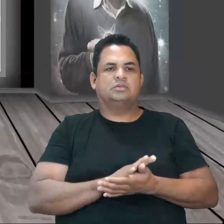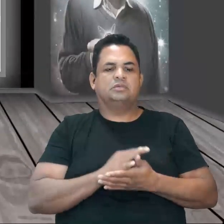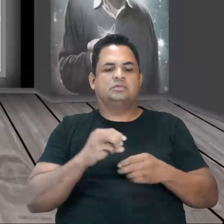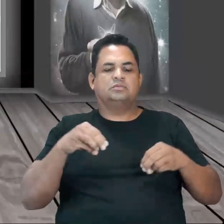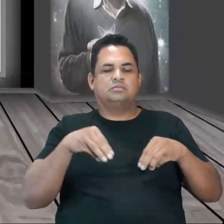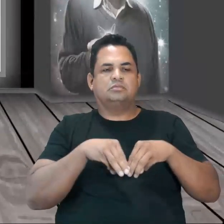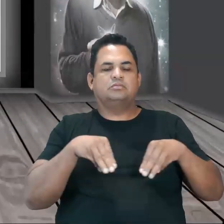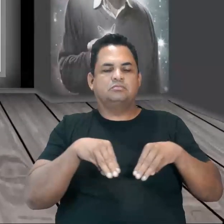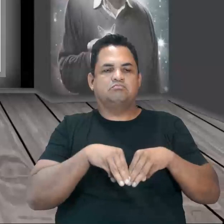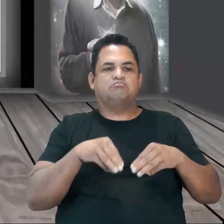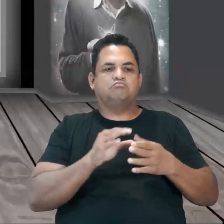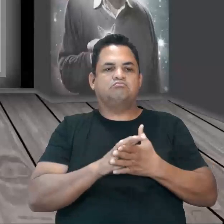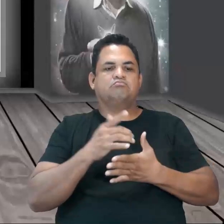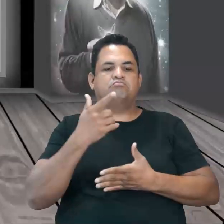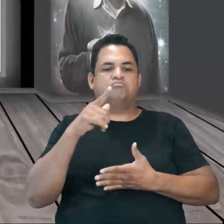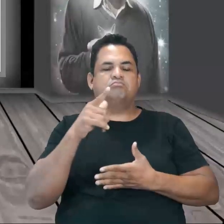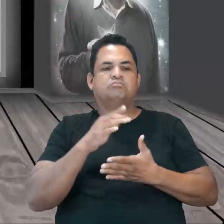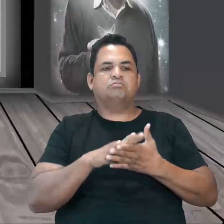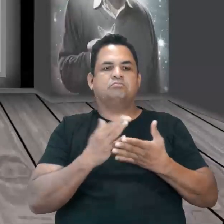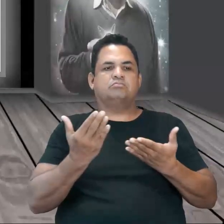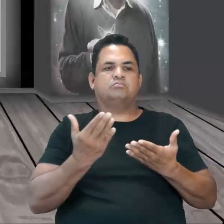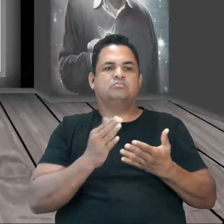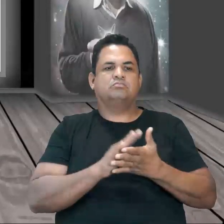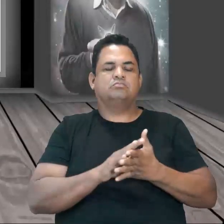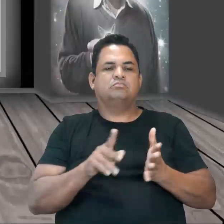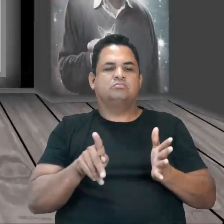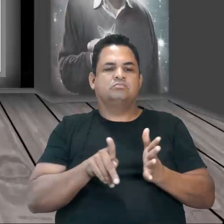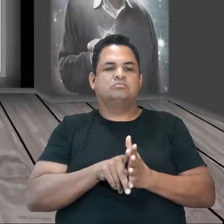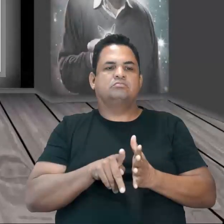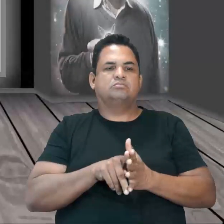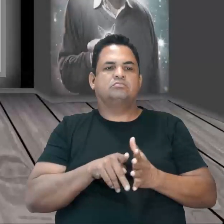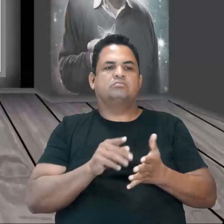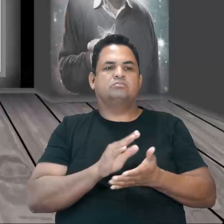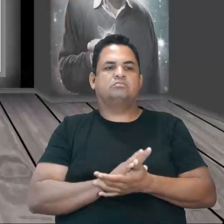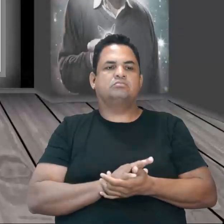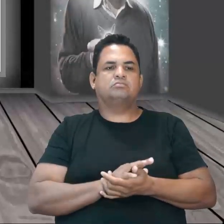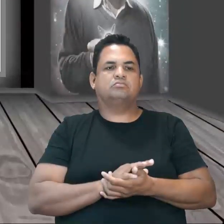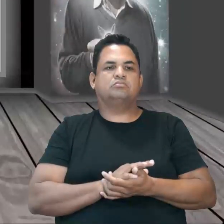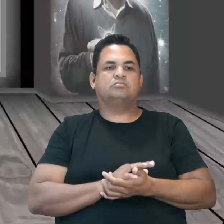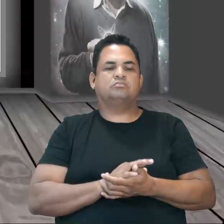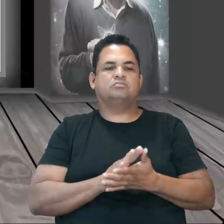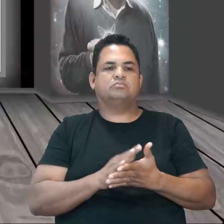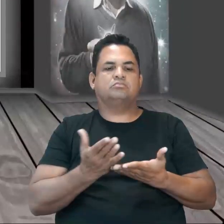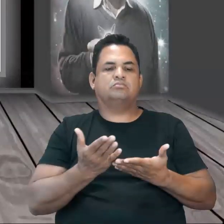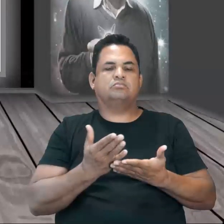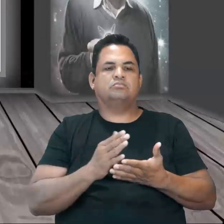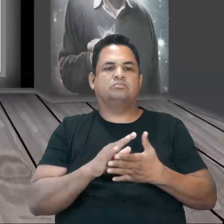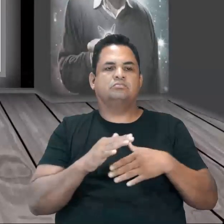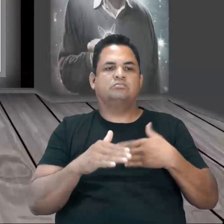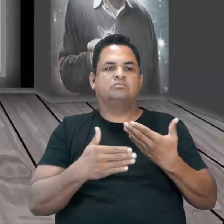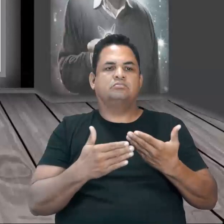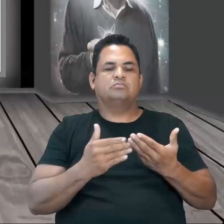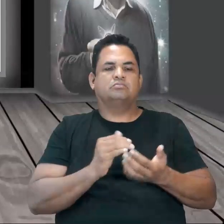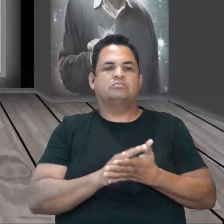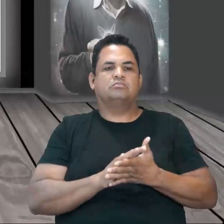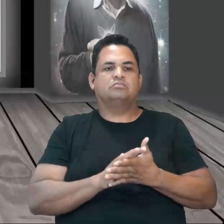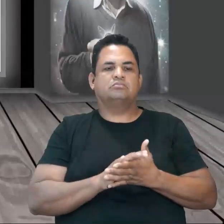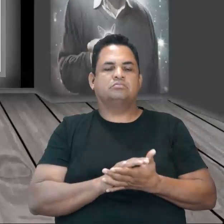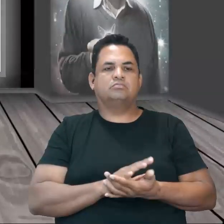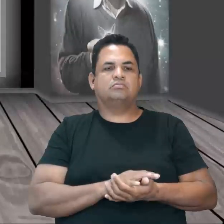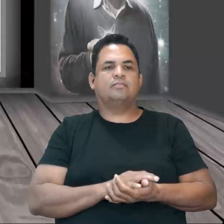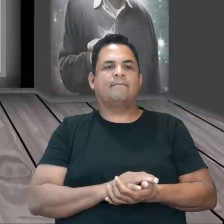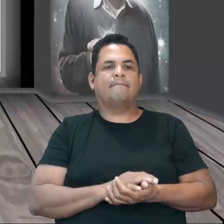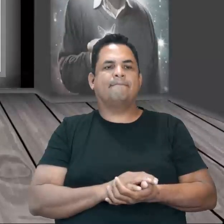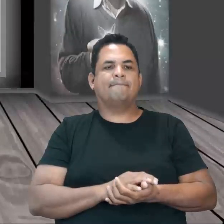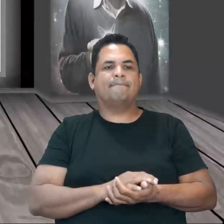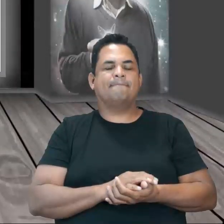temos mais isso, como o próton elementar, ok? Por enquanto, só o elétron elementar, nem o próton, nem o nêutron.